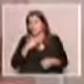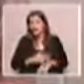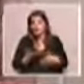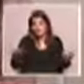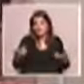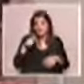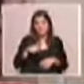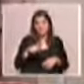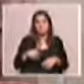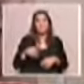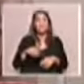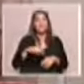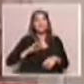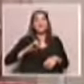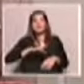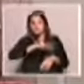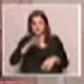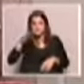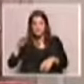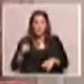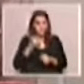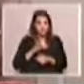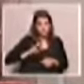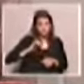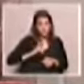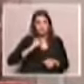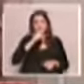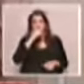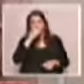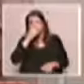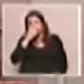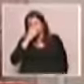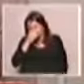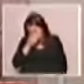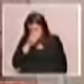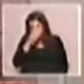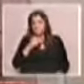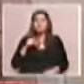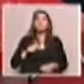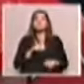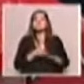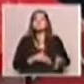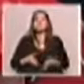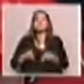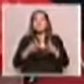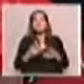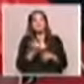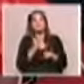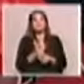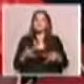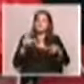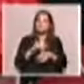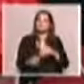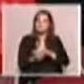neste caso, o queijo serra e outros queijos tradicionais portugueses tenham que caminhar para alguma inovação. Sem